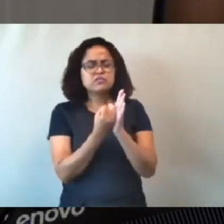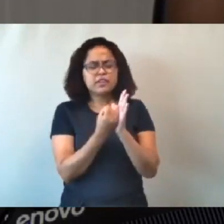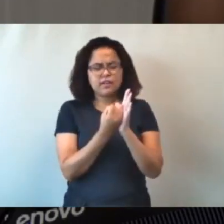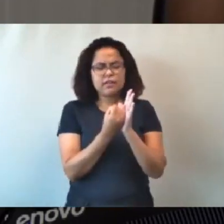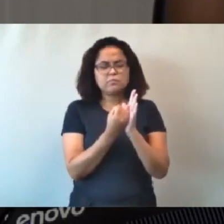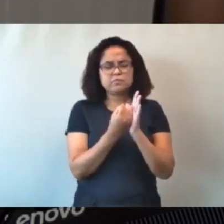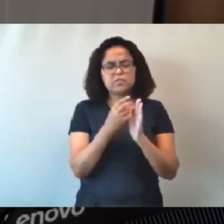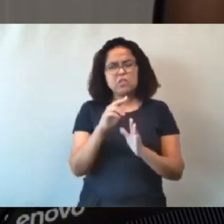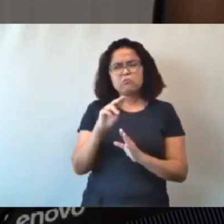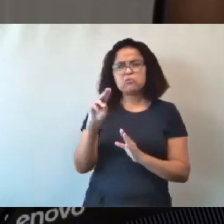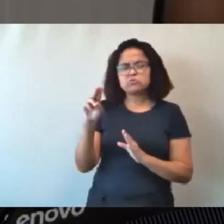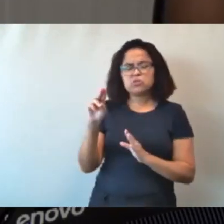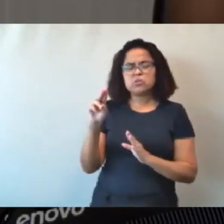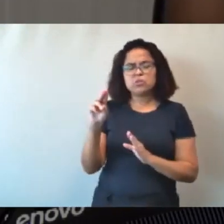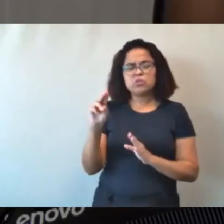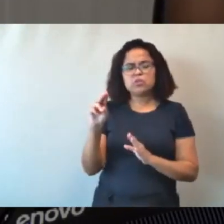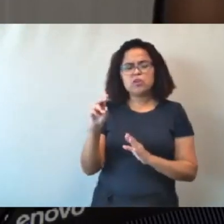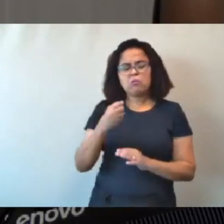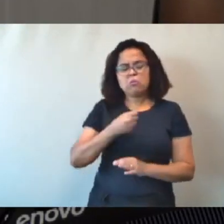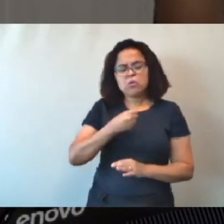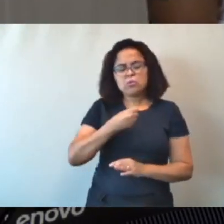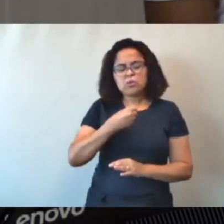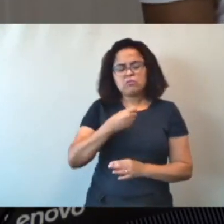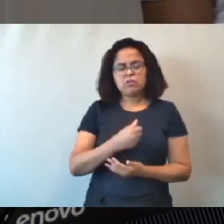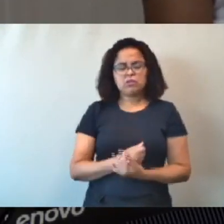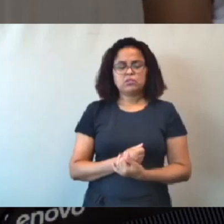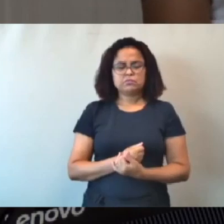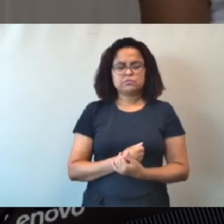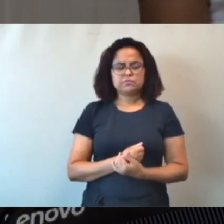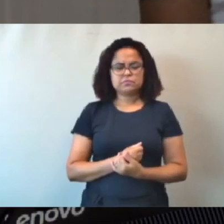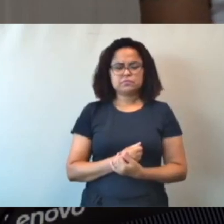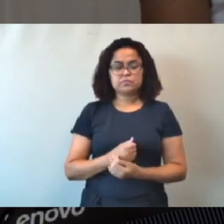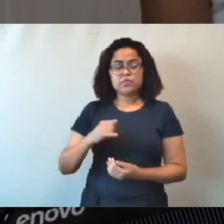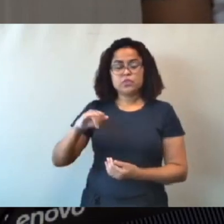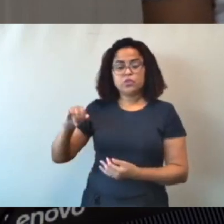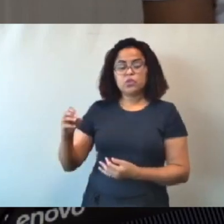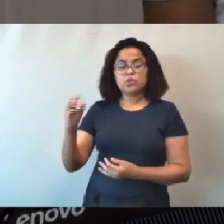Pode usar o microfone. José Magalhães.